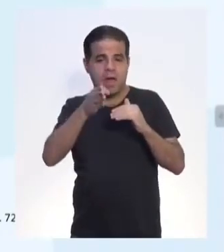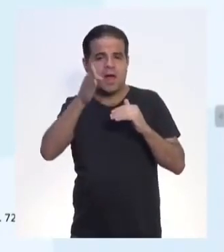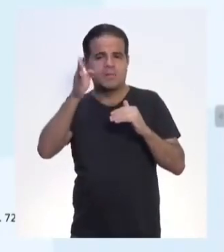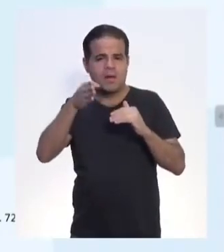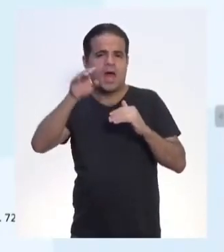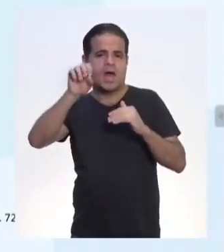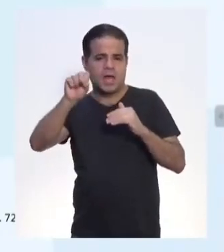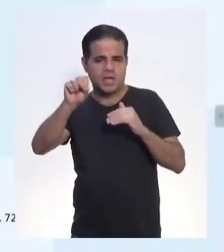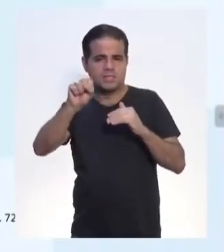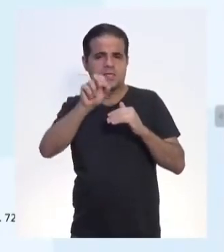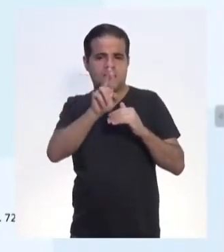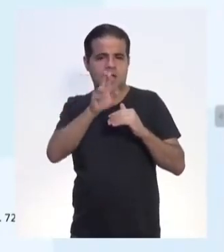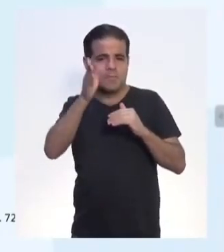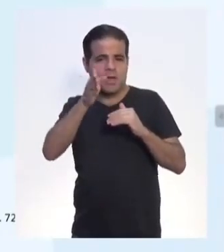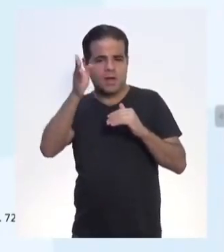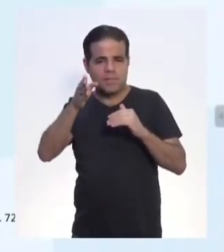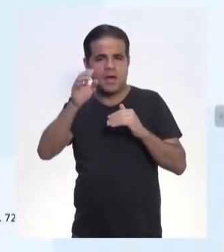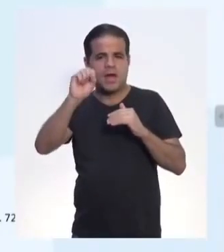barra S